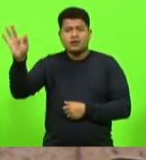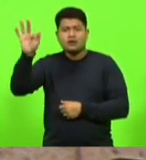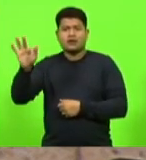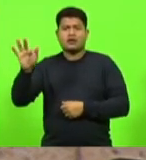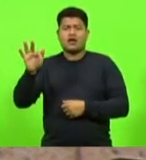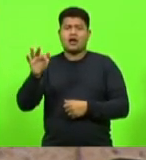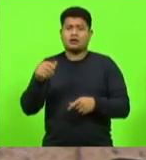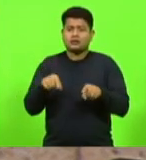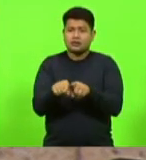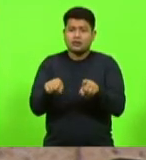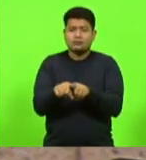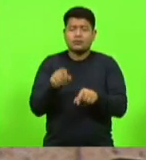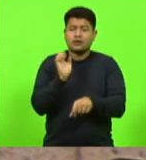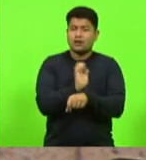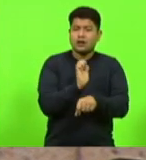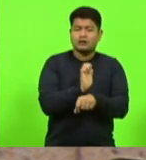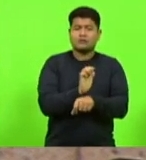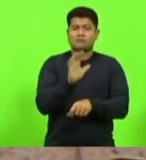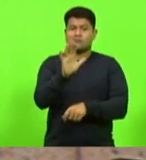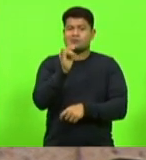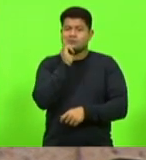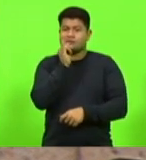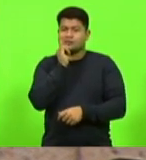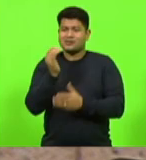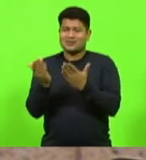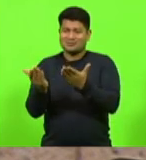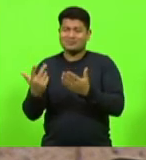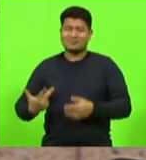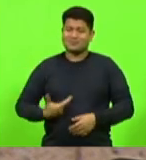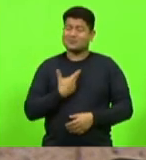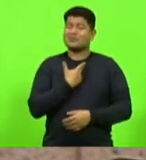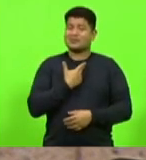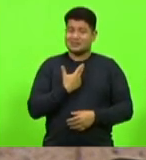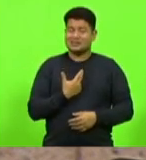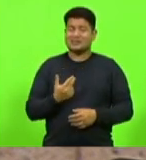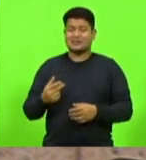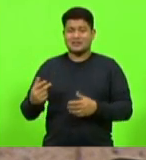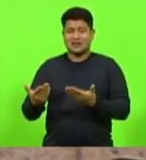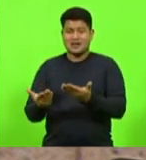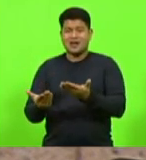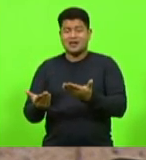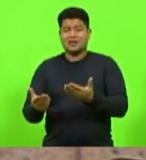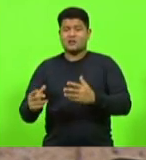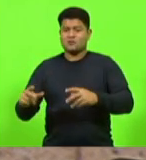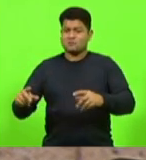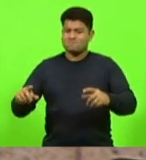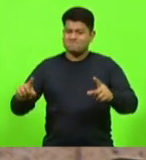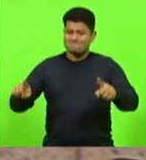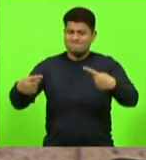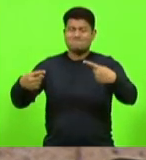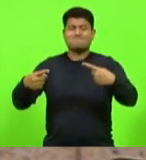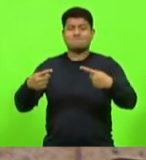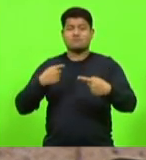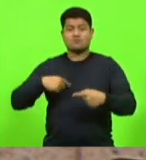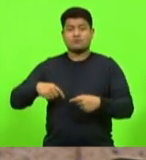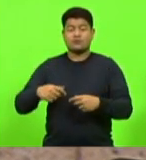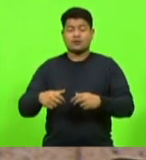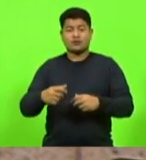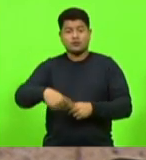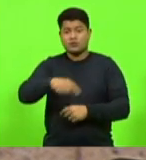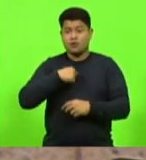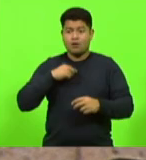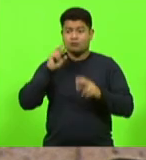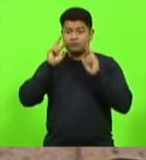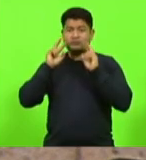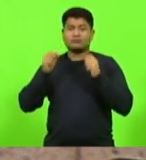cirurgias eletivas vão ser realmente um desafio, e talvez esse deva ser o foco de todos nós de agora em diante. Porque a gente que anda no